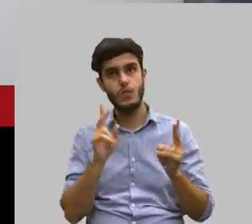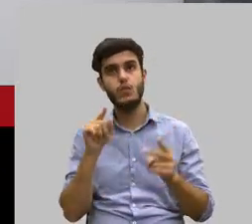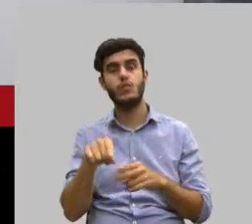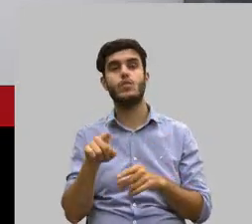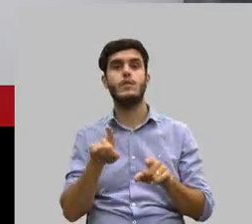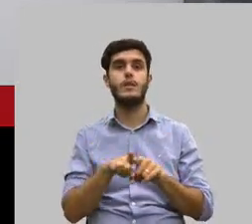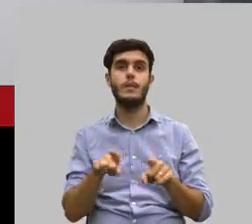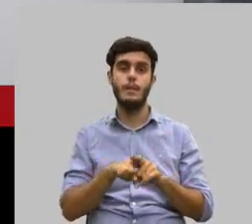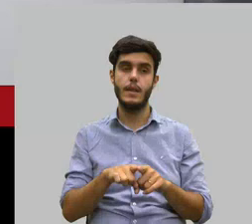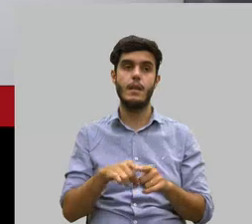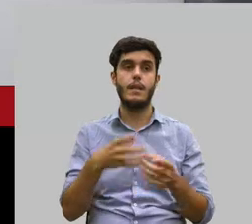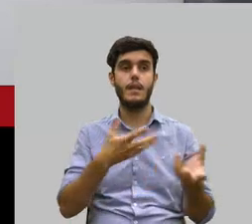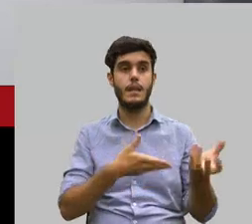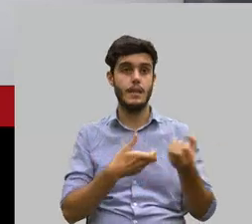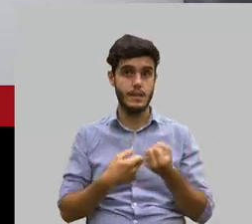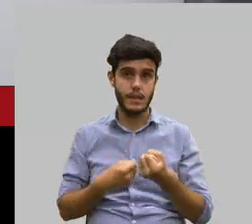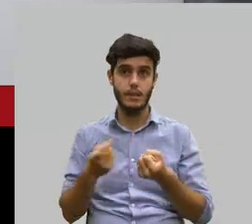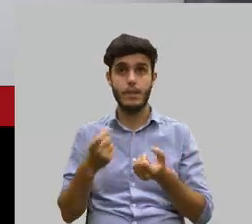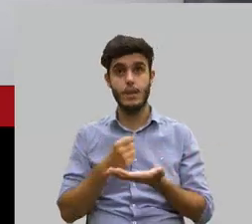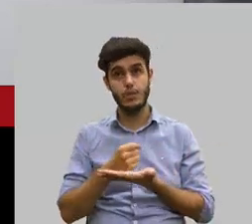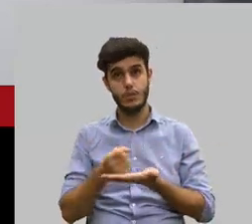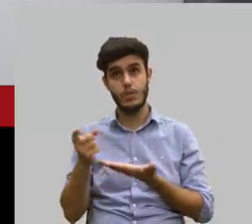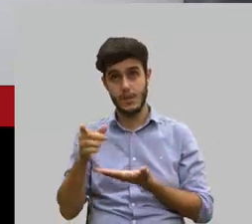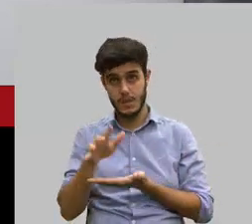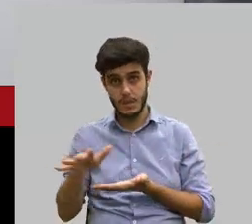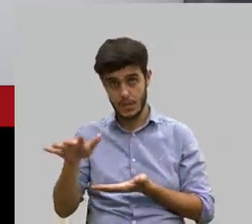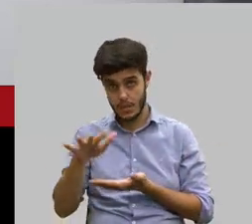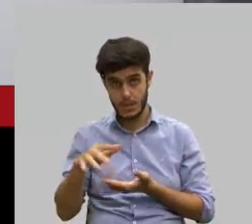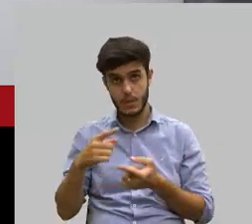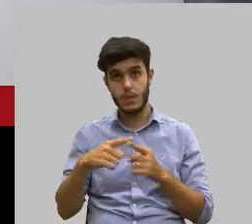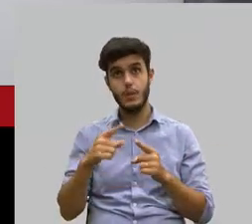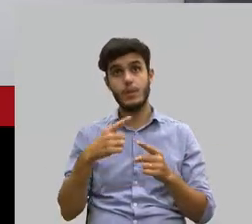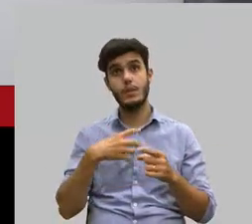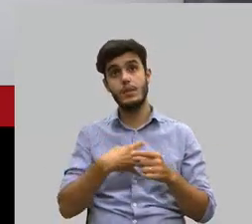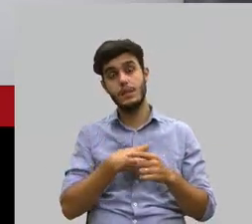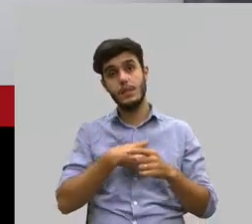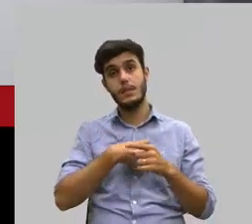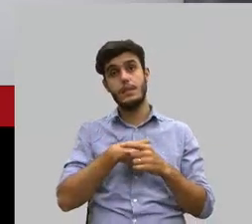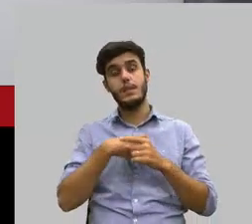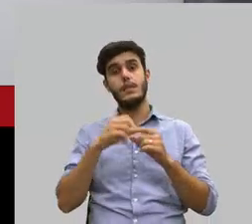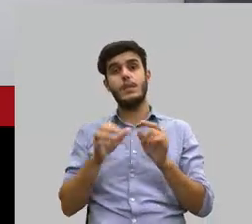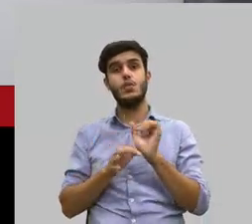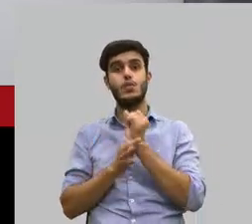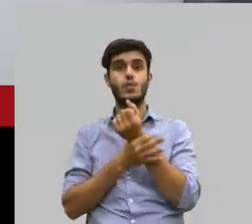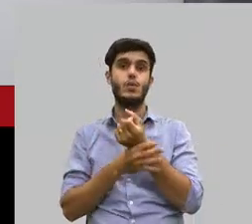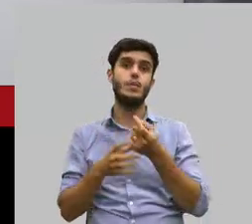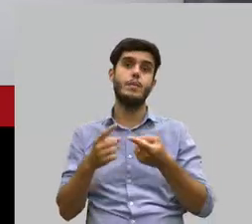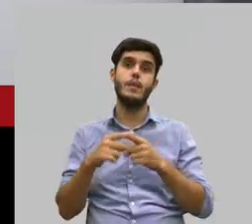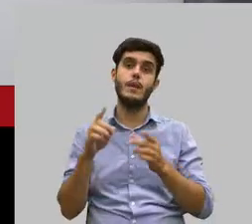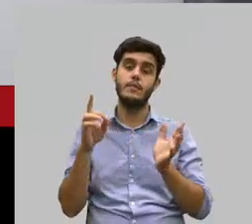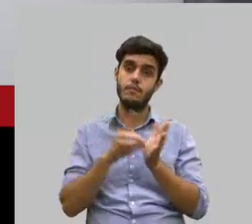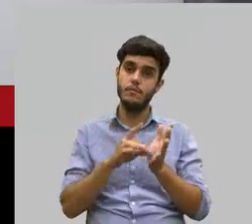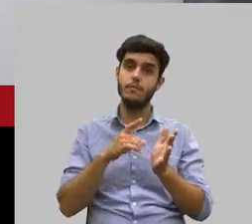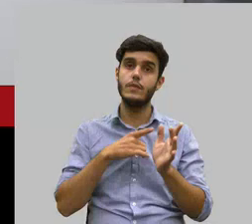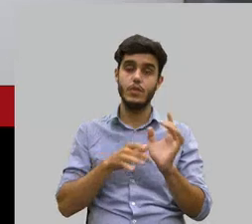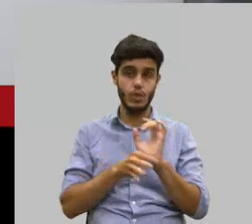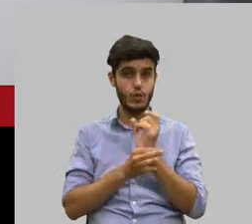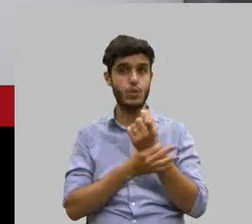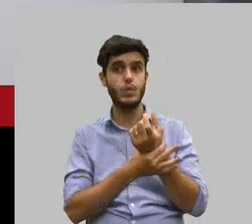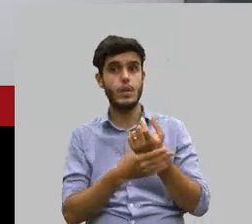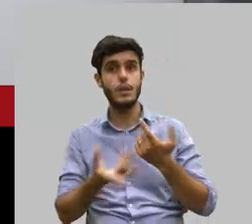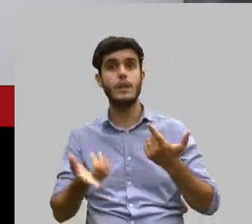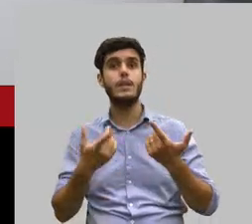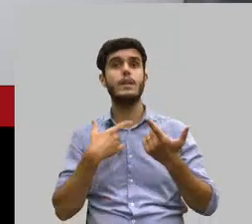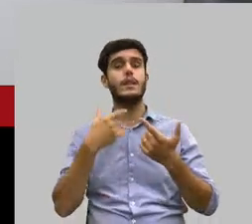ajudado a região eh não só a trazer a sensação de segurança mas efetivamente trazendo segurança evitando